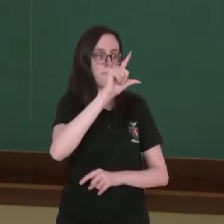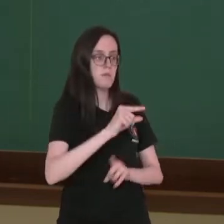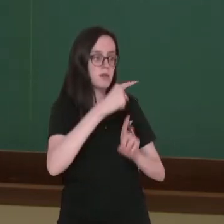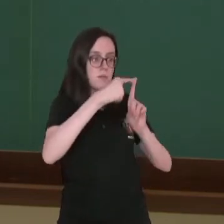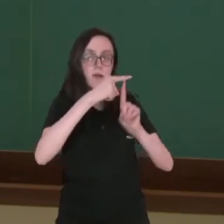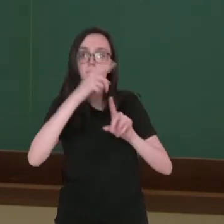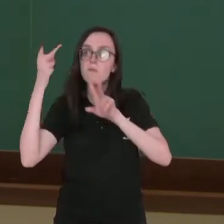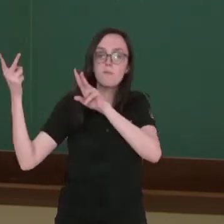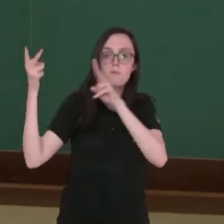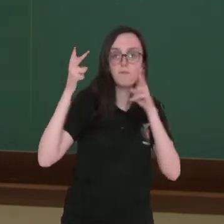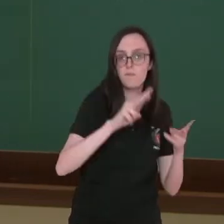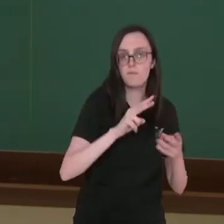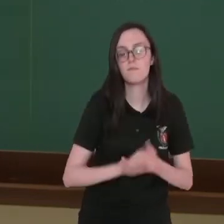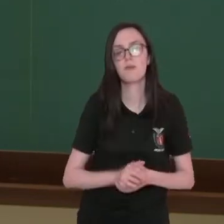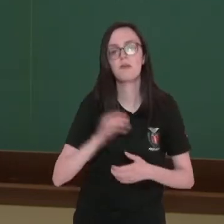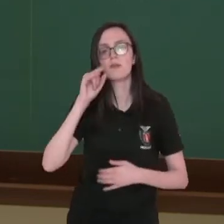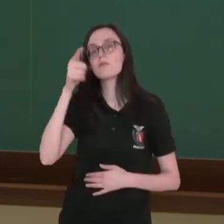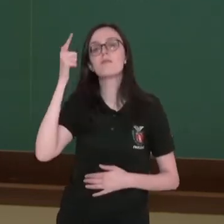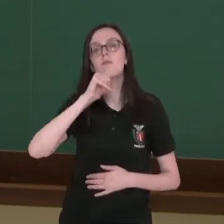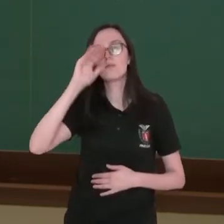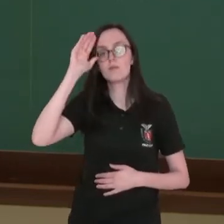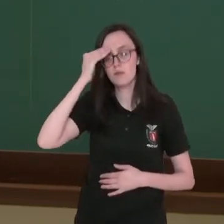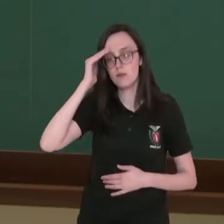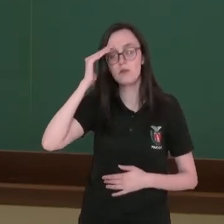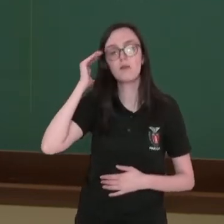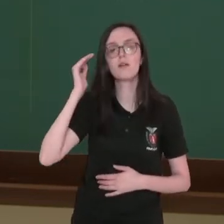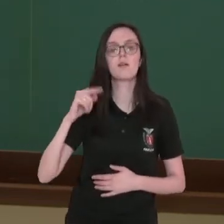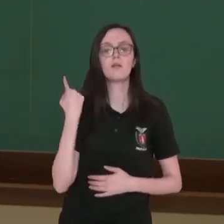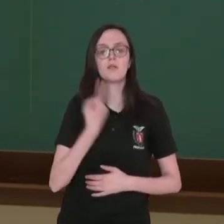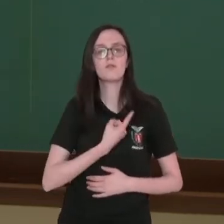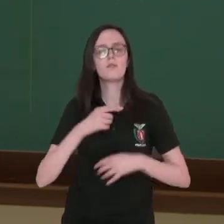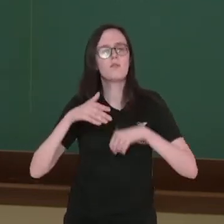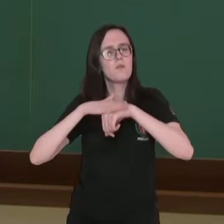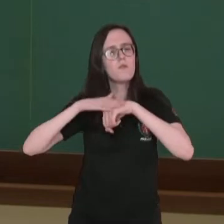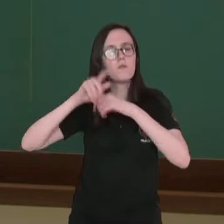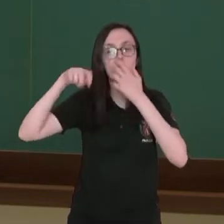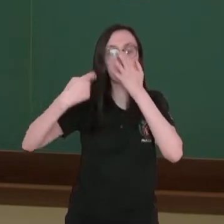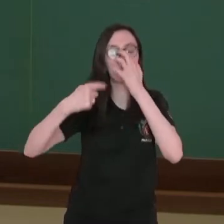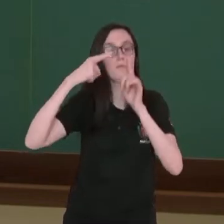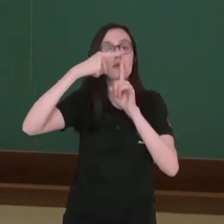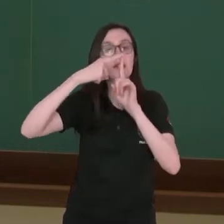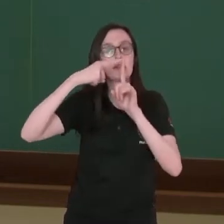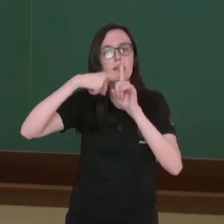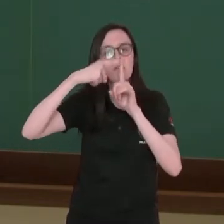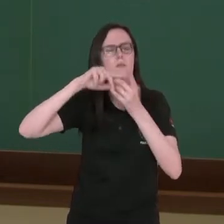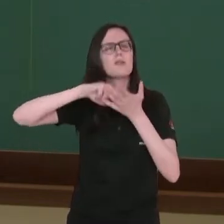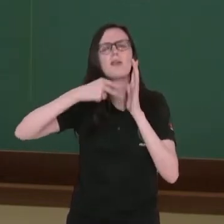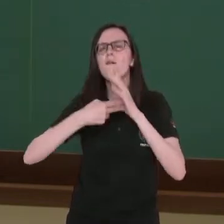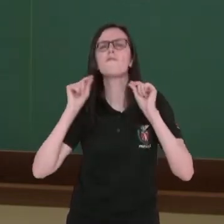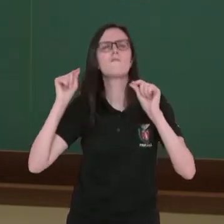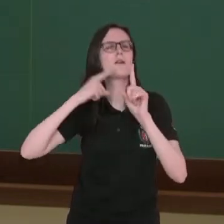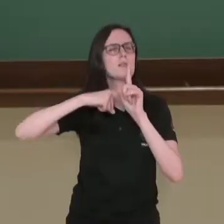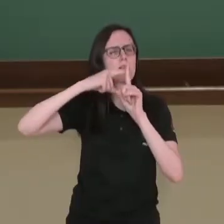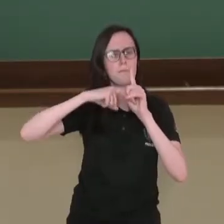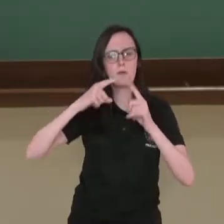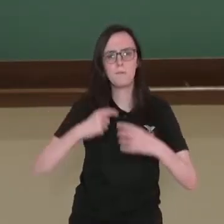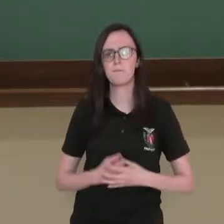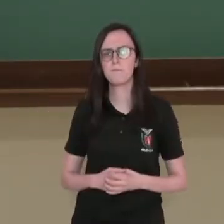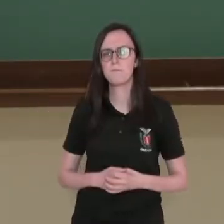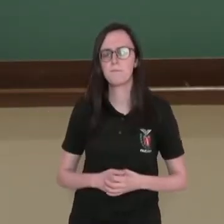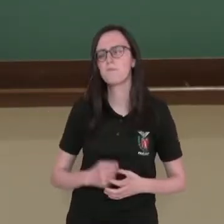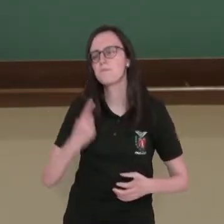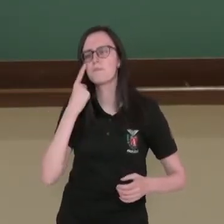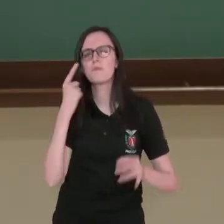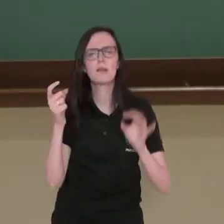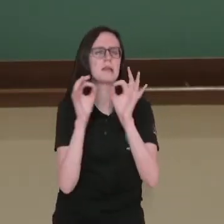temperatura. Pessoal, se você pegou isso, agora nós vamos falar um pouquinho da temperatura. O que é temperatura? Ô, moçada, de uma maneira